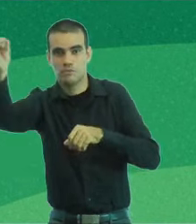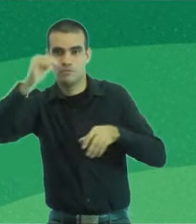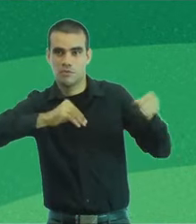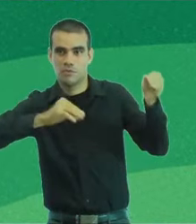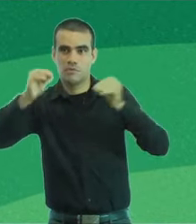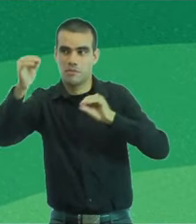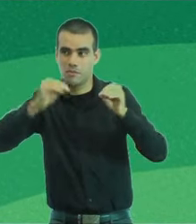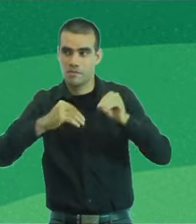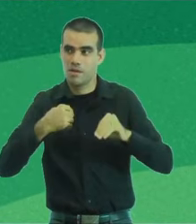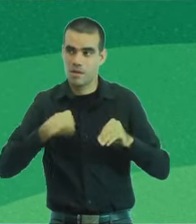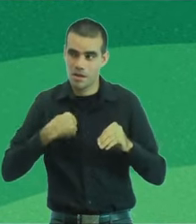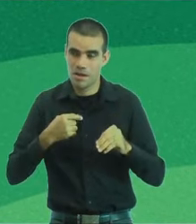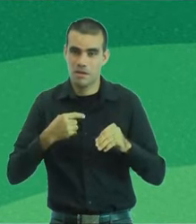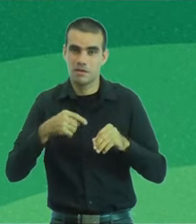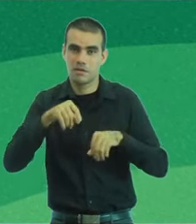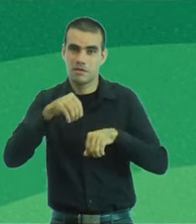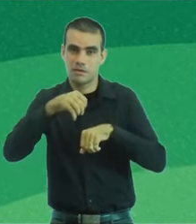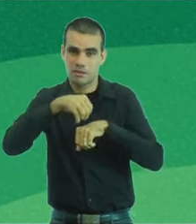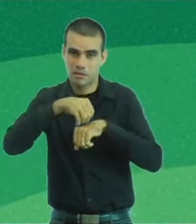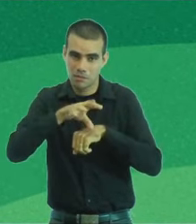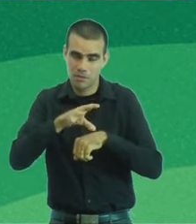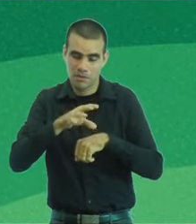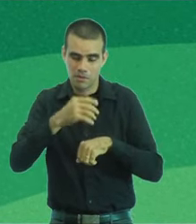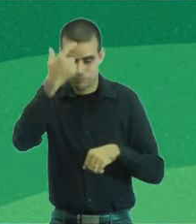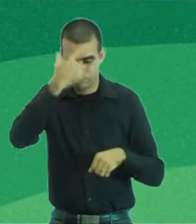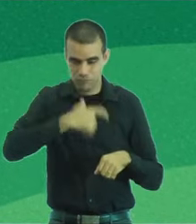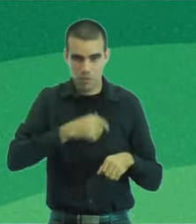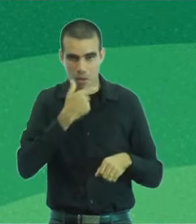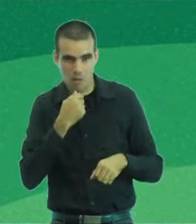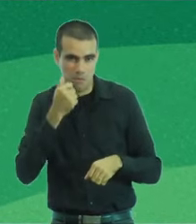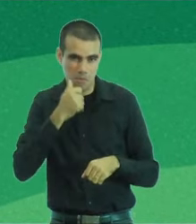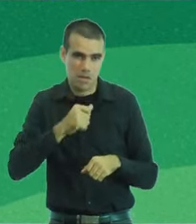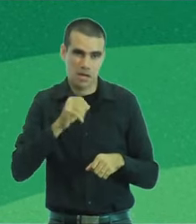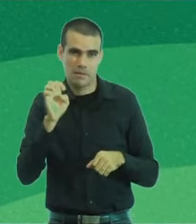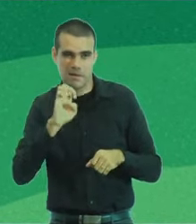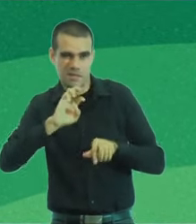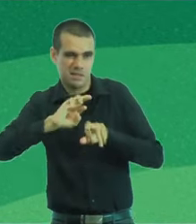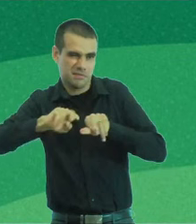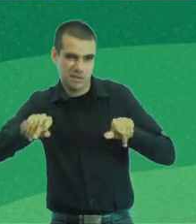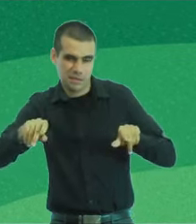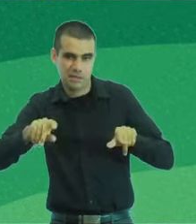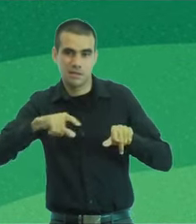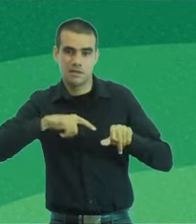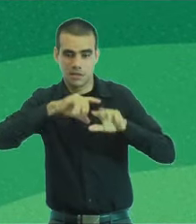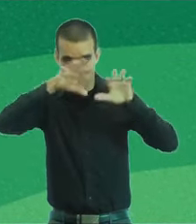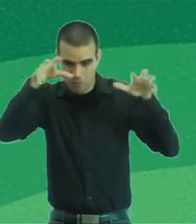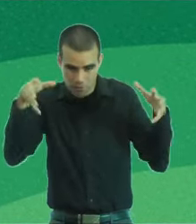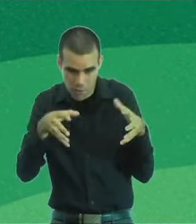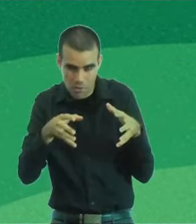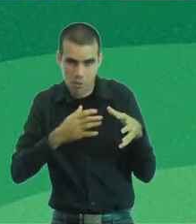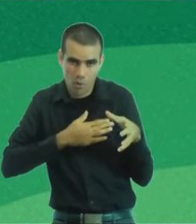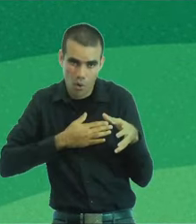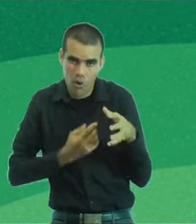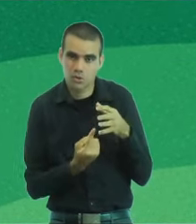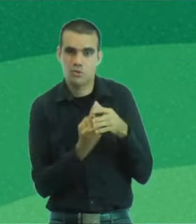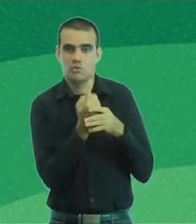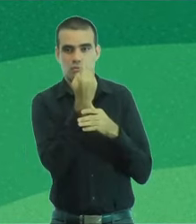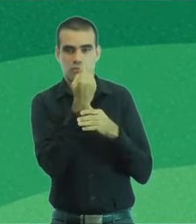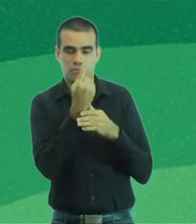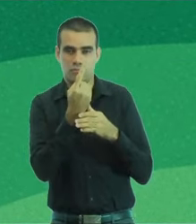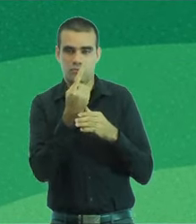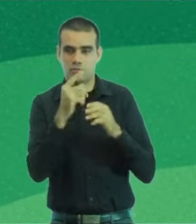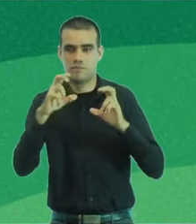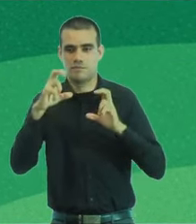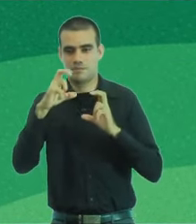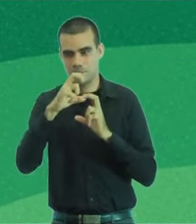que sabe tem orientações sexuais que não a minha e a gente vai ver que todas as pessoas compartilhem de um gosto em comum por um interpretador